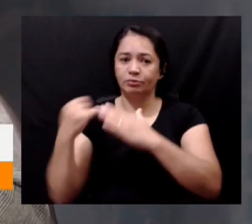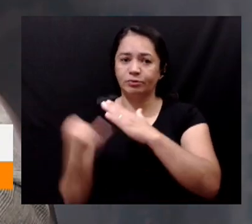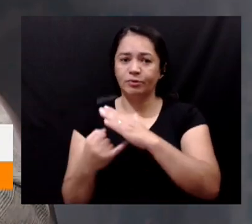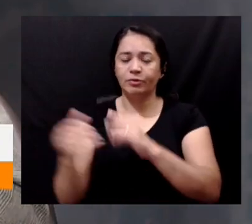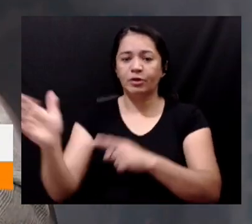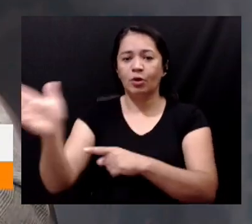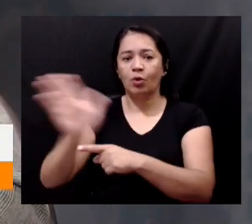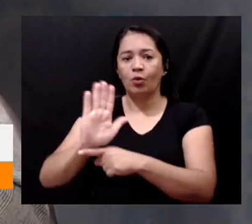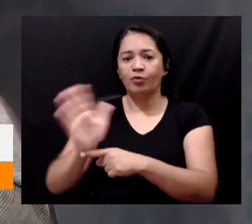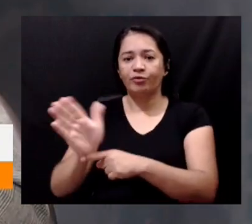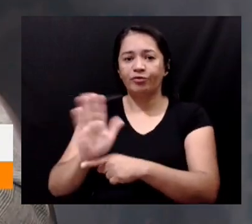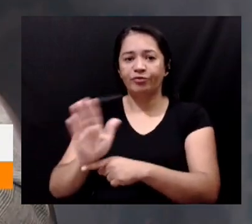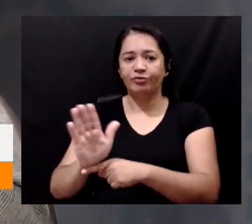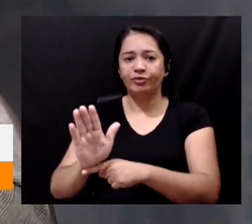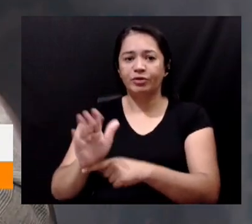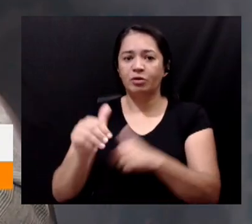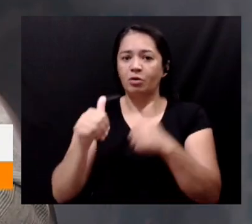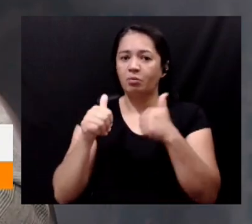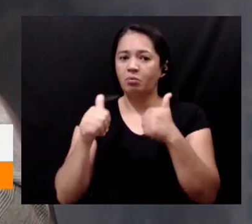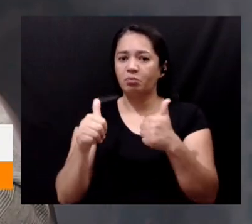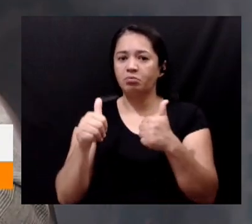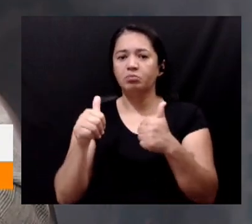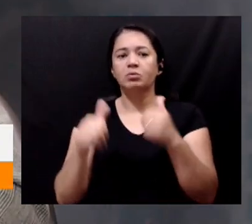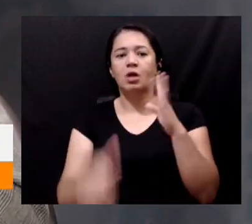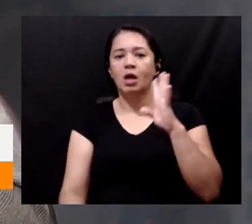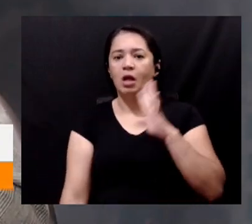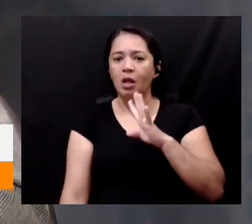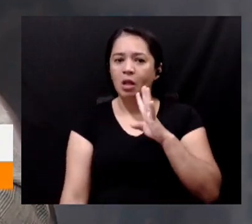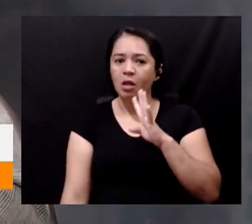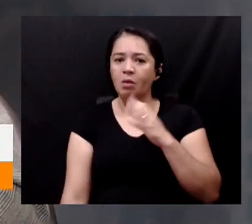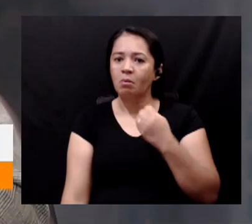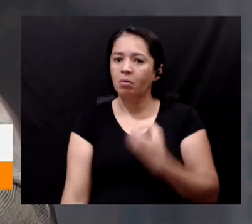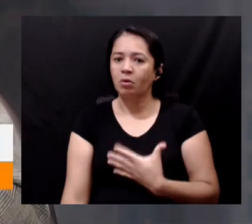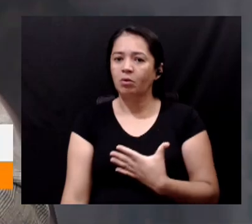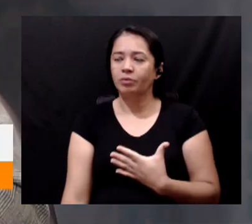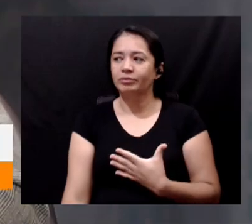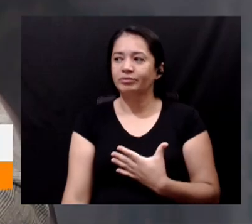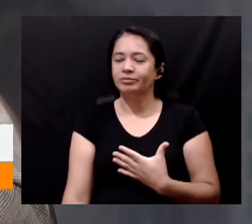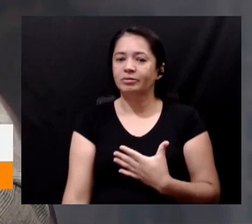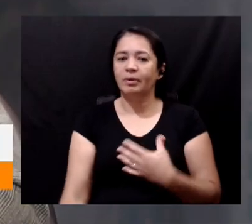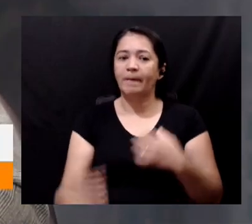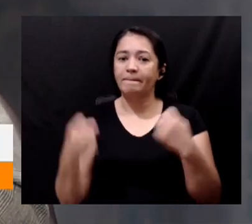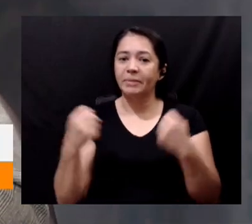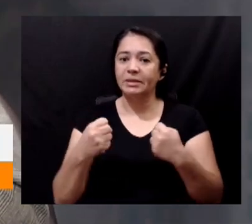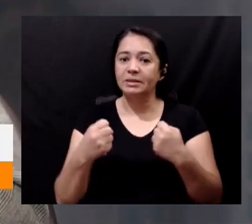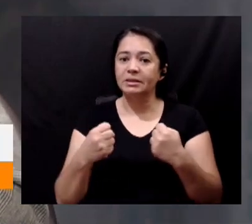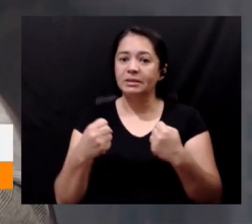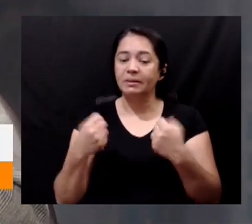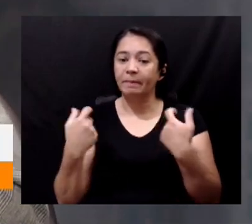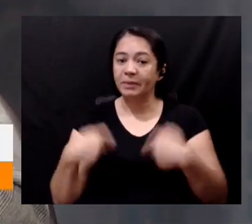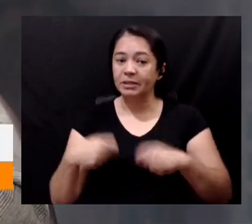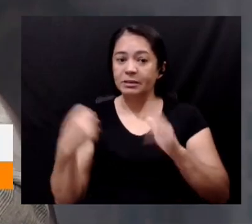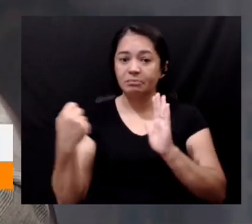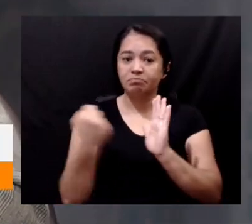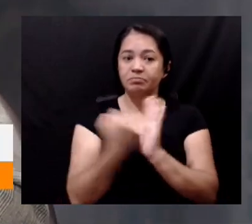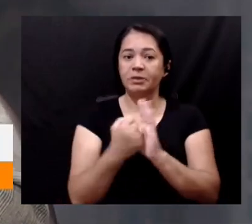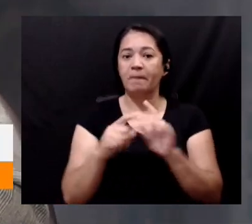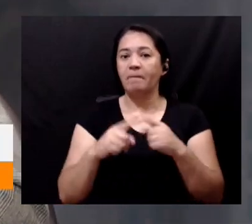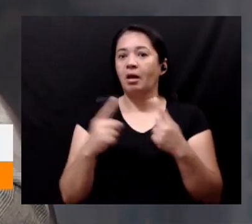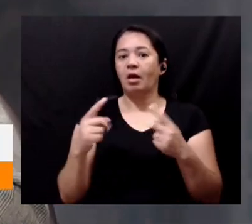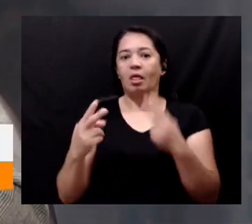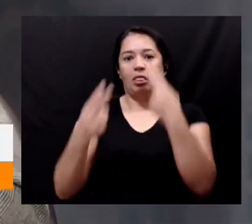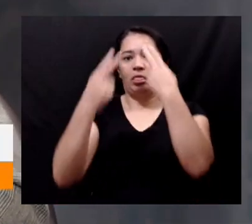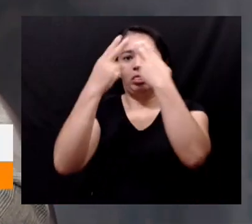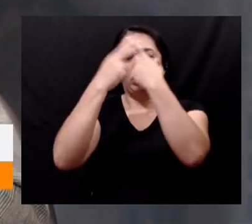também legal, foi bom, né, tem que impactar um pouco, mas não Uhum. é nada a nível de trauma, Sim.